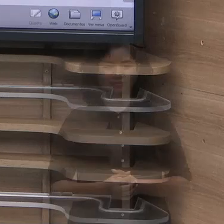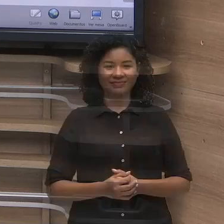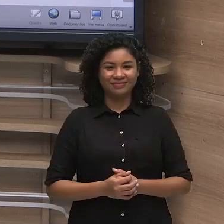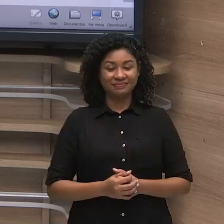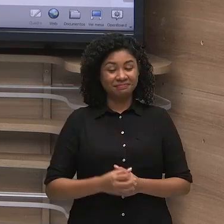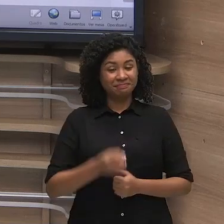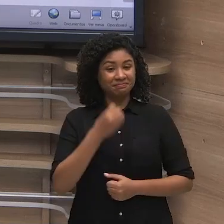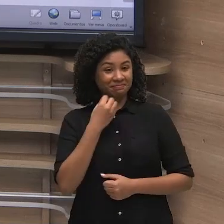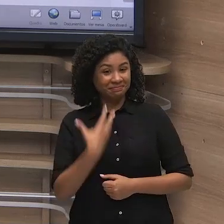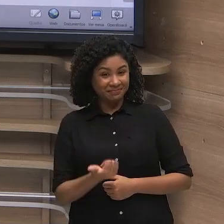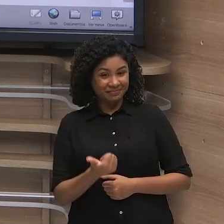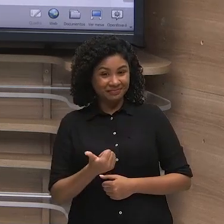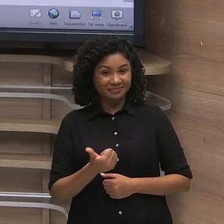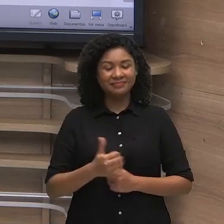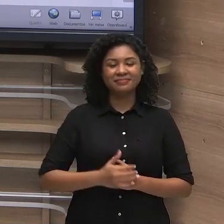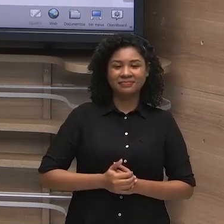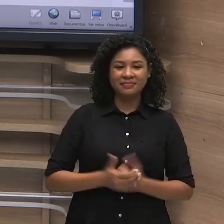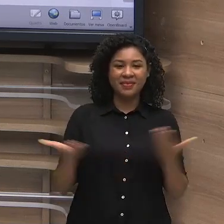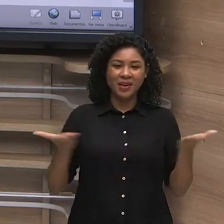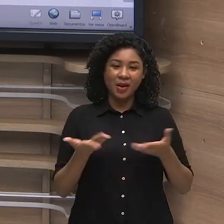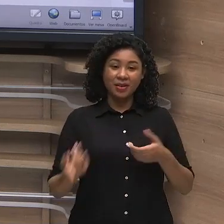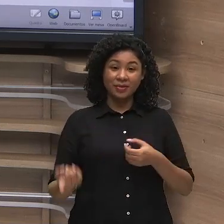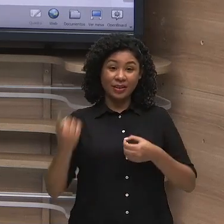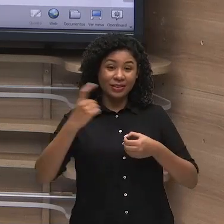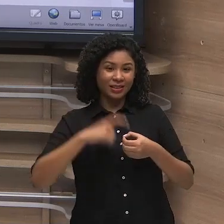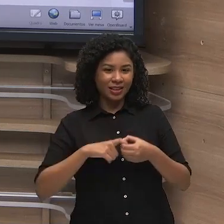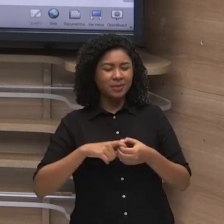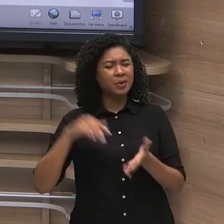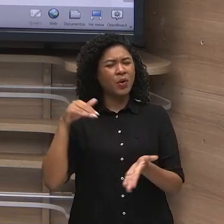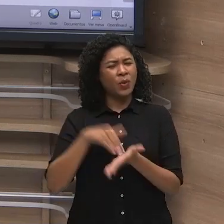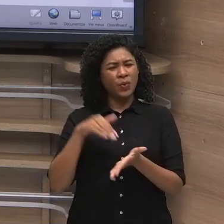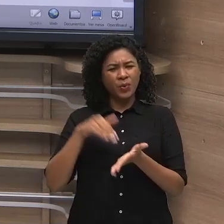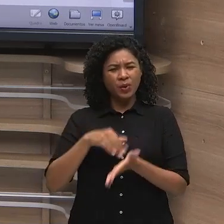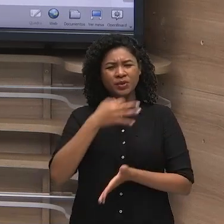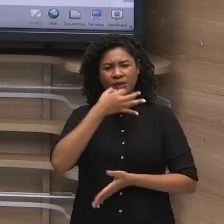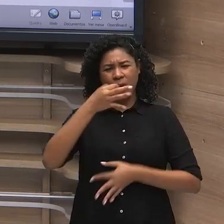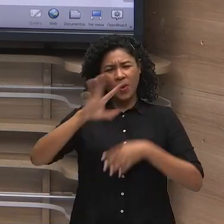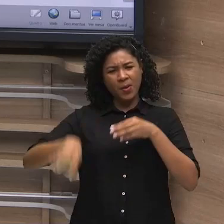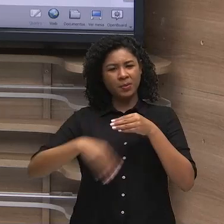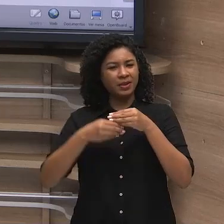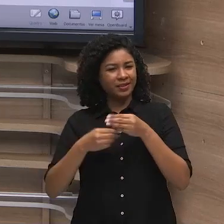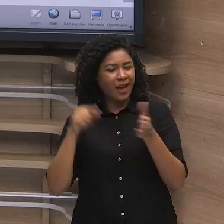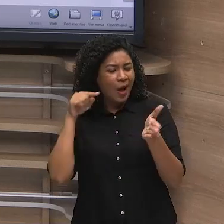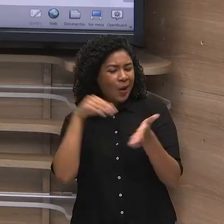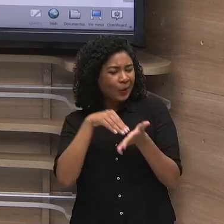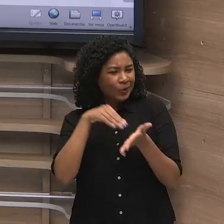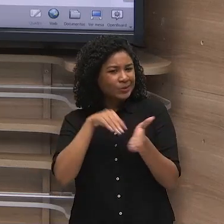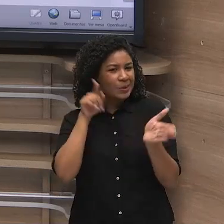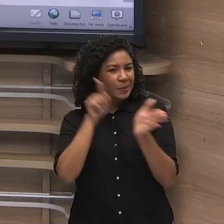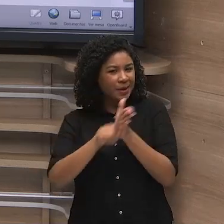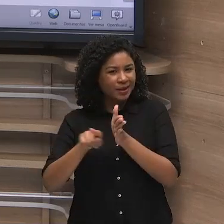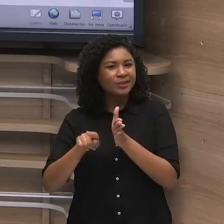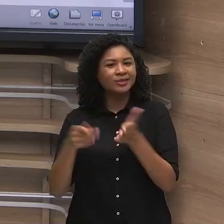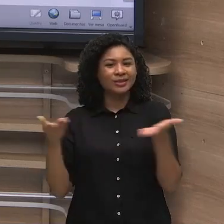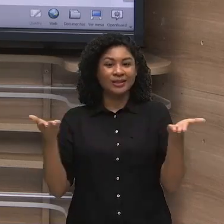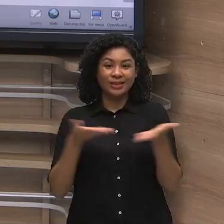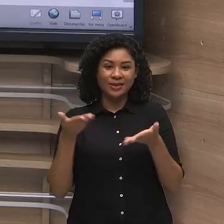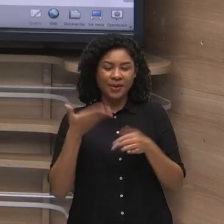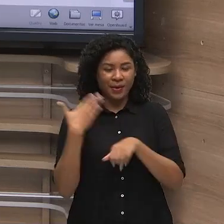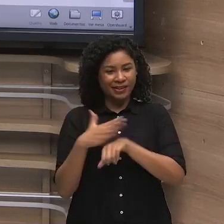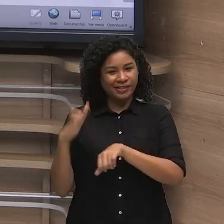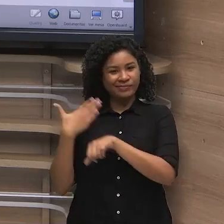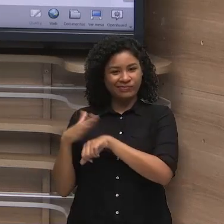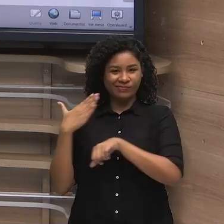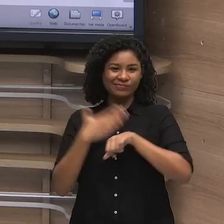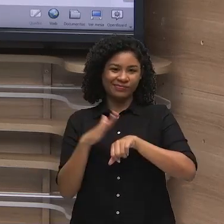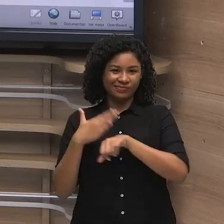Muito bem, então retornamos para esse nosso último comentário aqui, desta última questão deste nosso exercitando de hoje, né? Desse